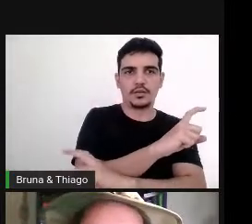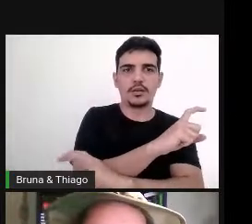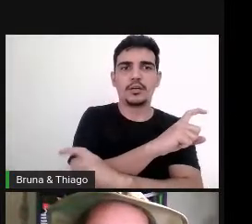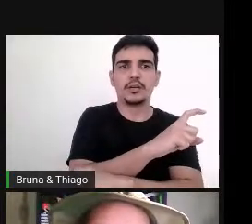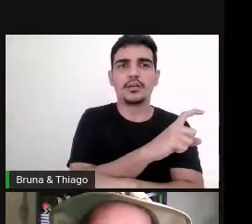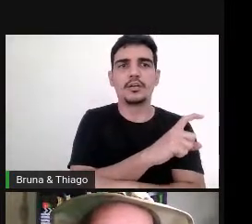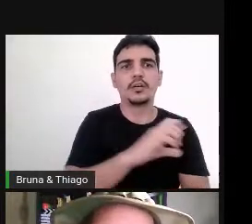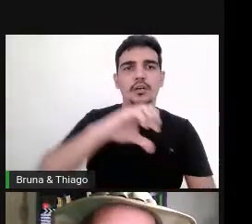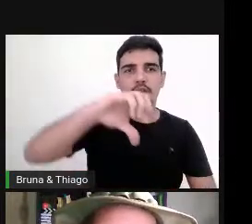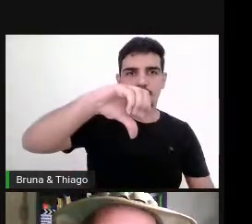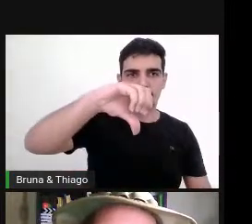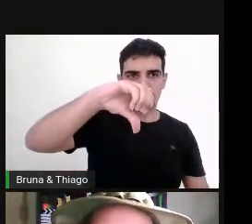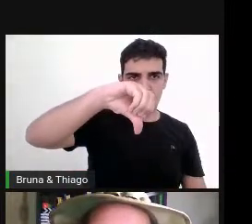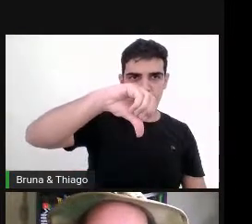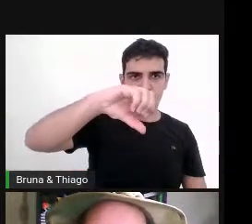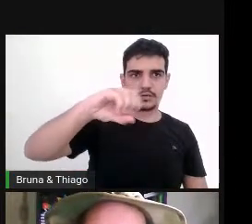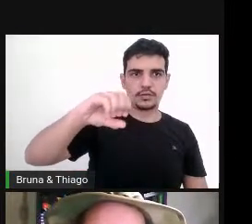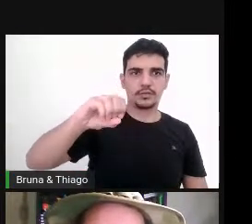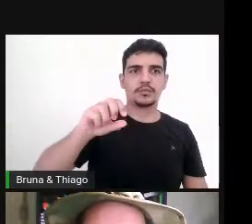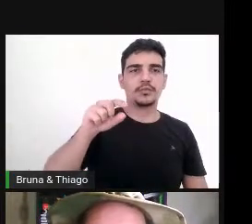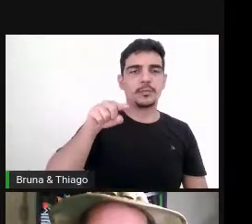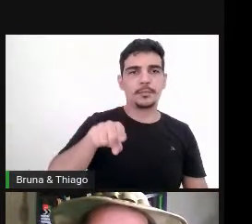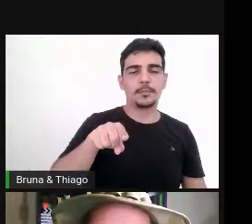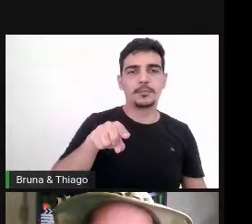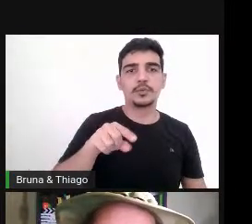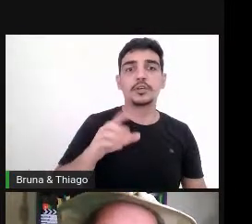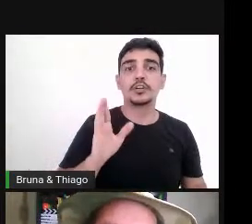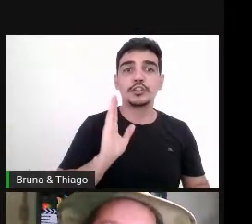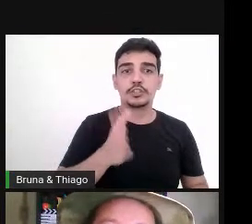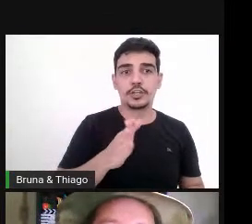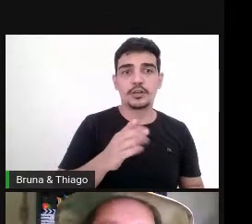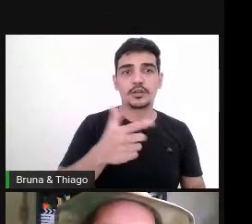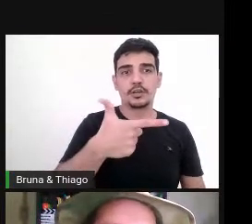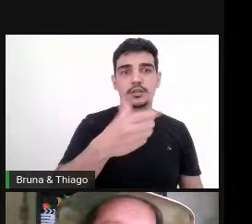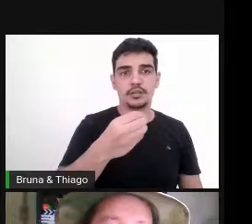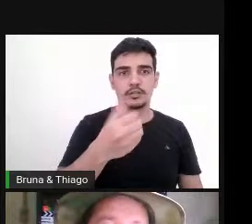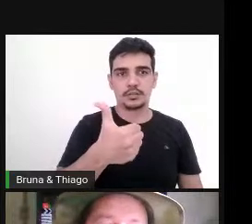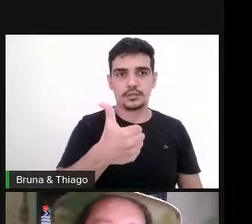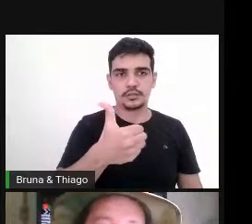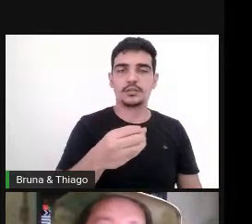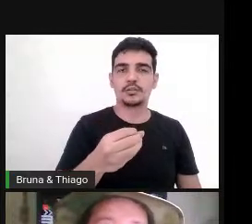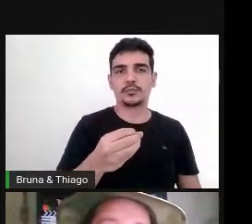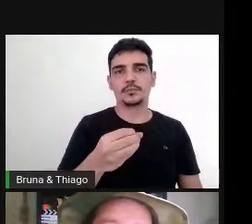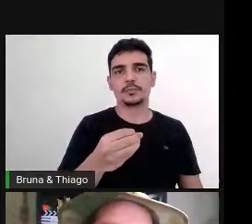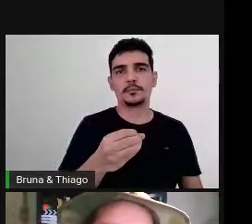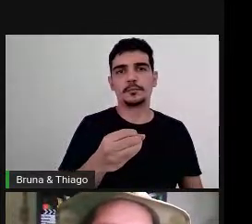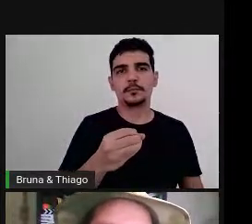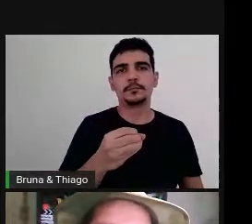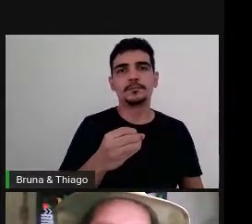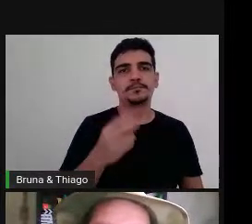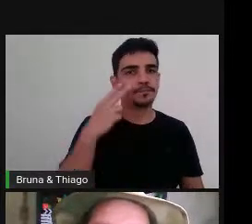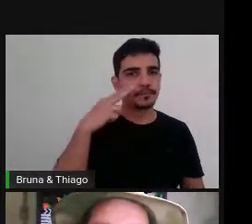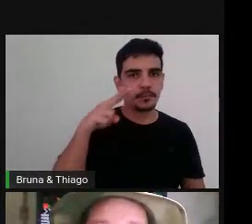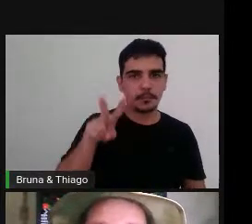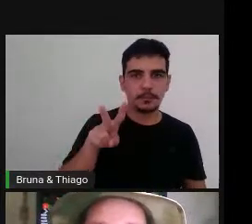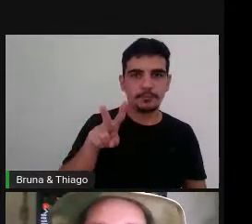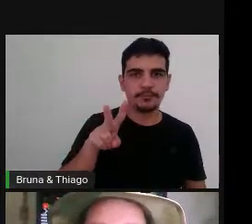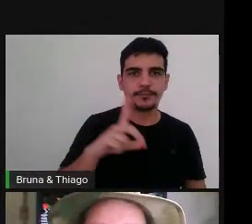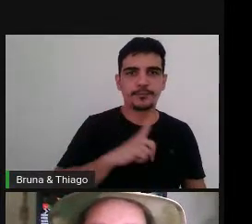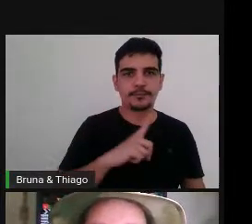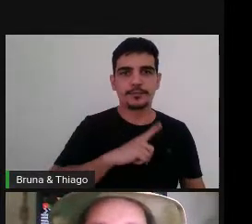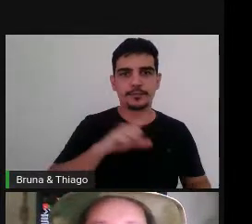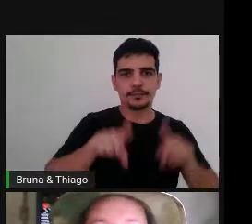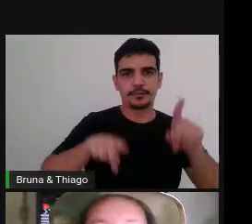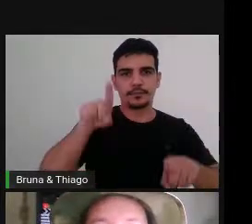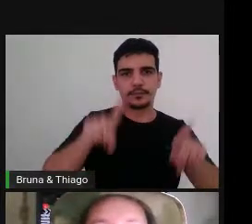escorpionismo no Brasil. Hoje, em 2021, se a gente pegar aqui, vamos pegar 2020, né, porque 2021 ele está em andamento. A gente tem uma